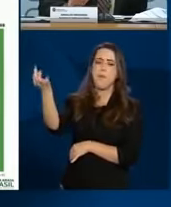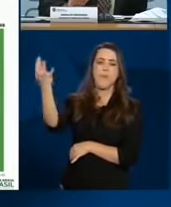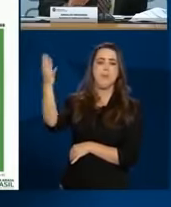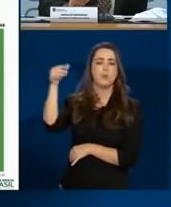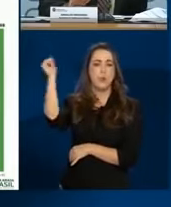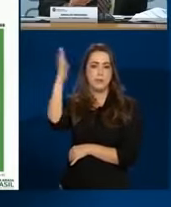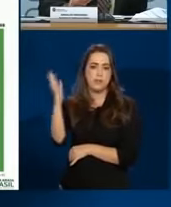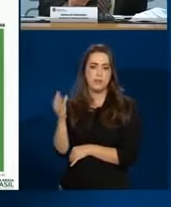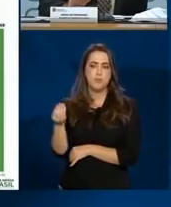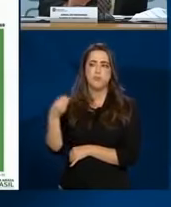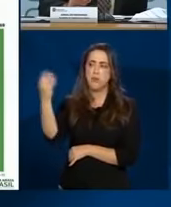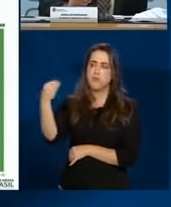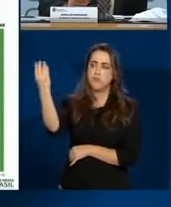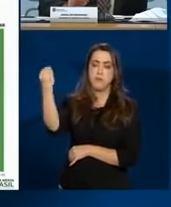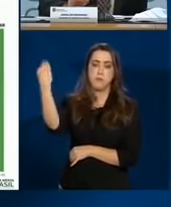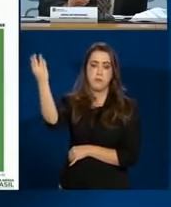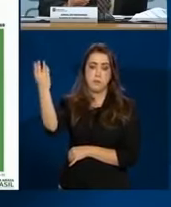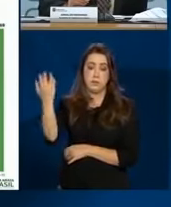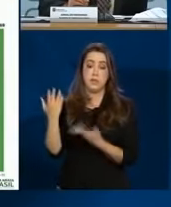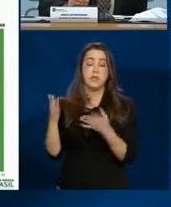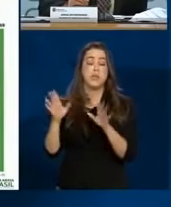Brasil já foi feito